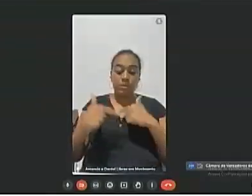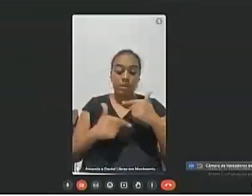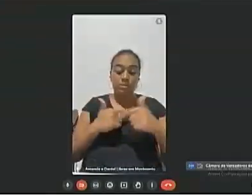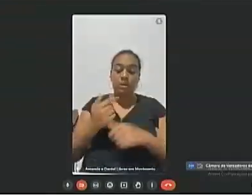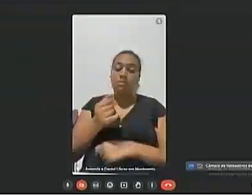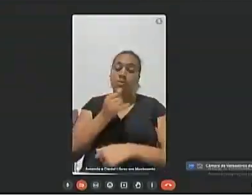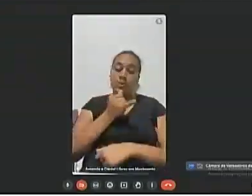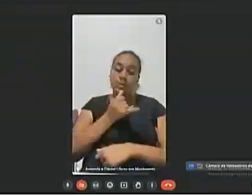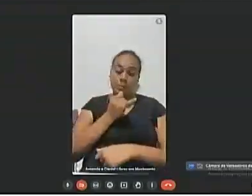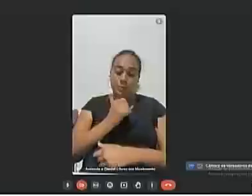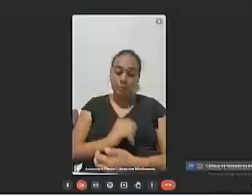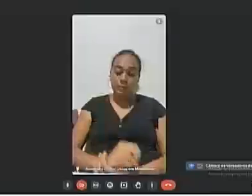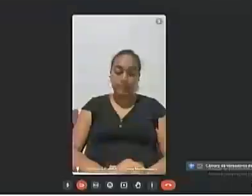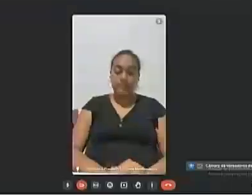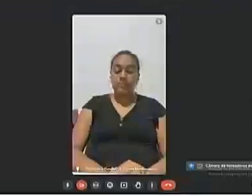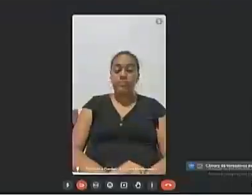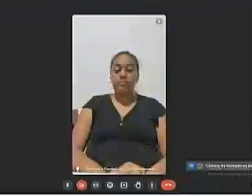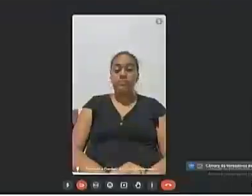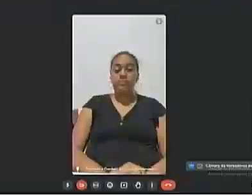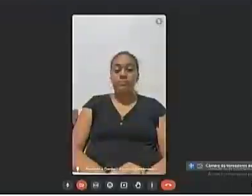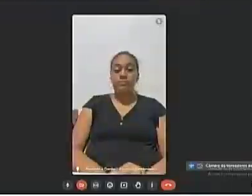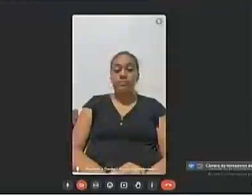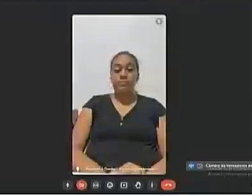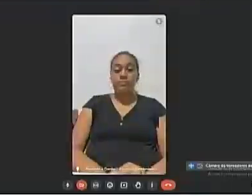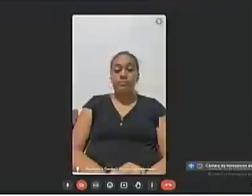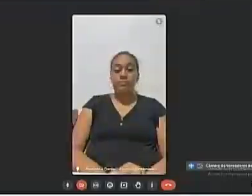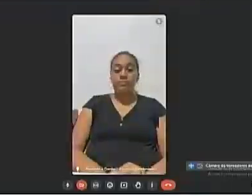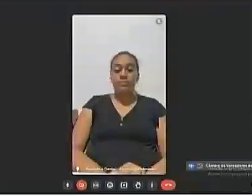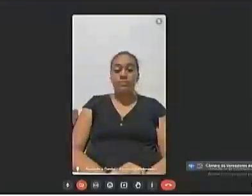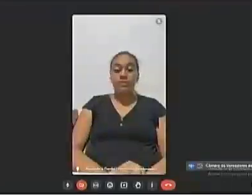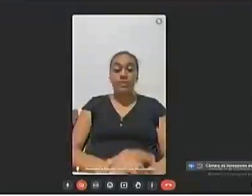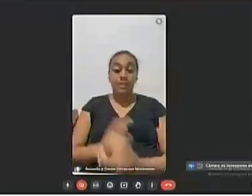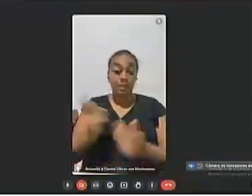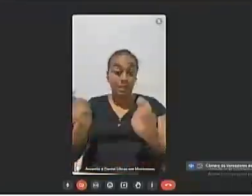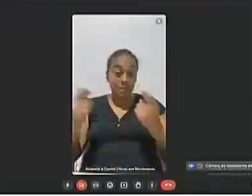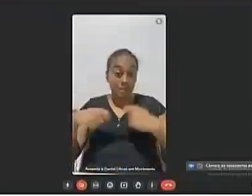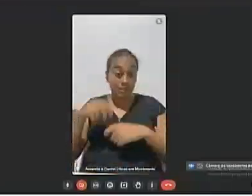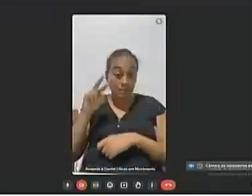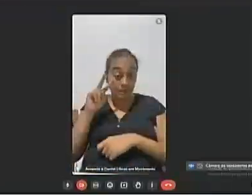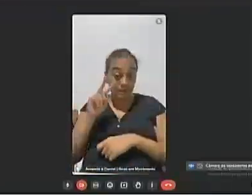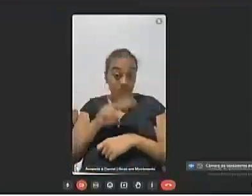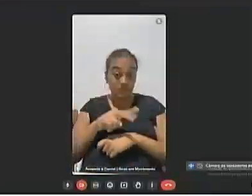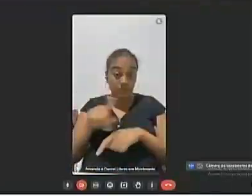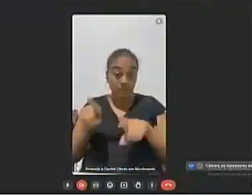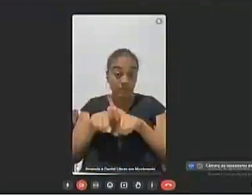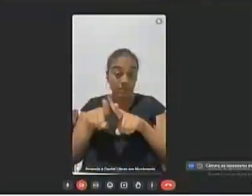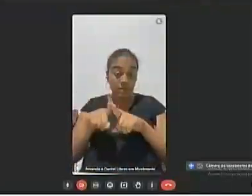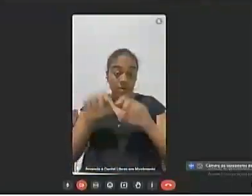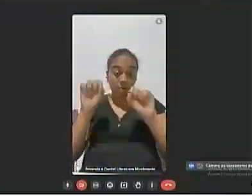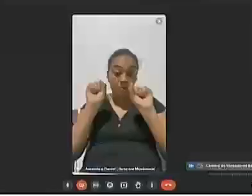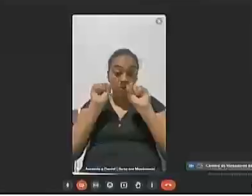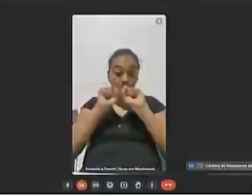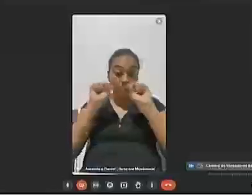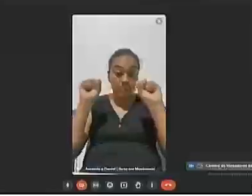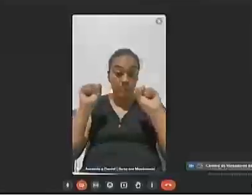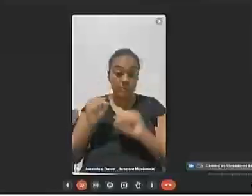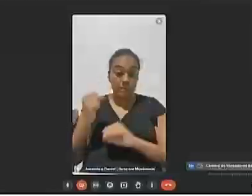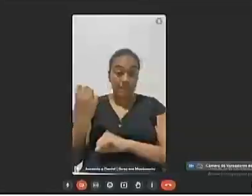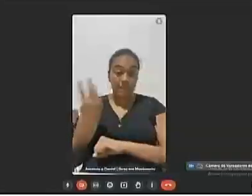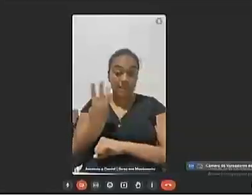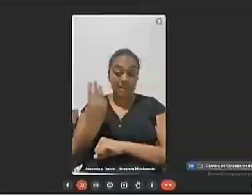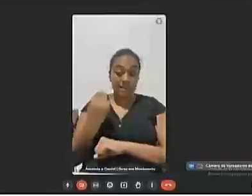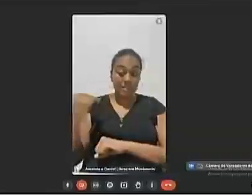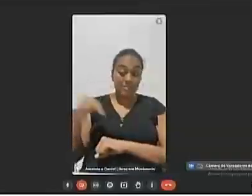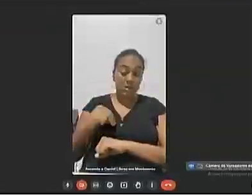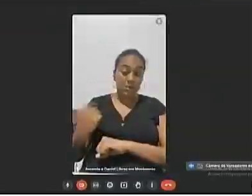exemplo. E aqui as dimensões do sistema para 3 metros de altura do dique,